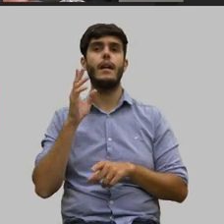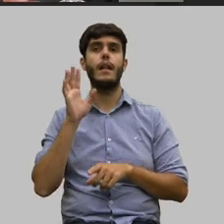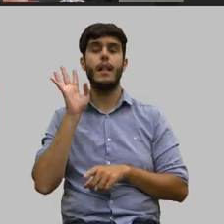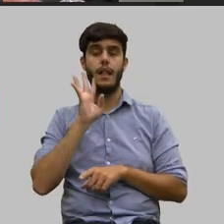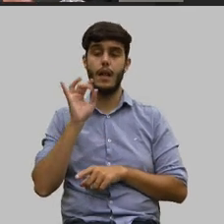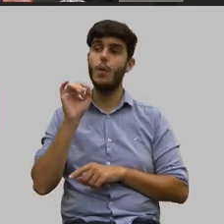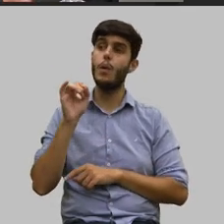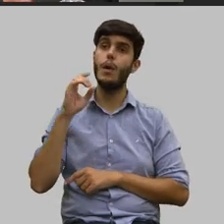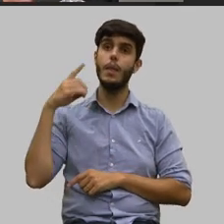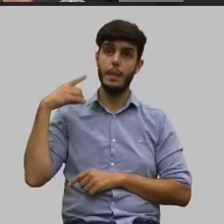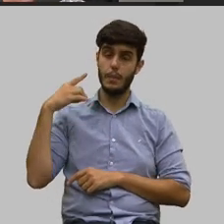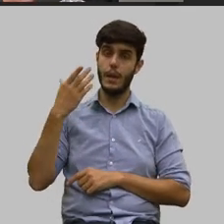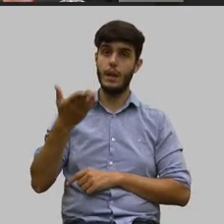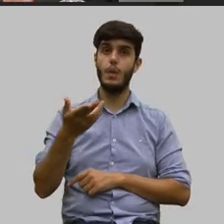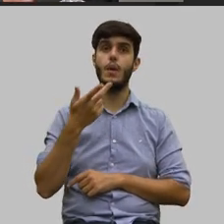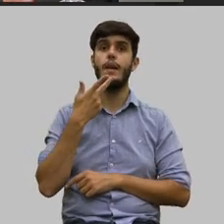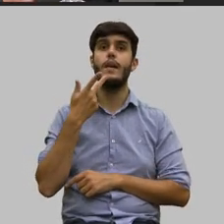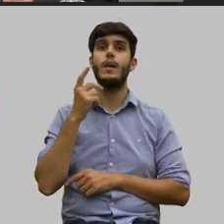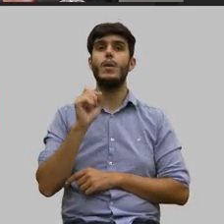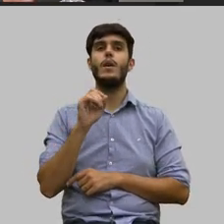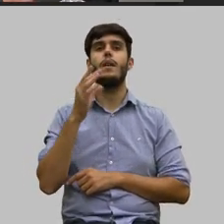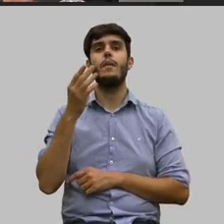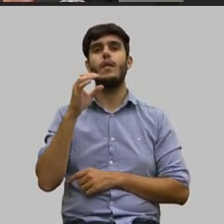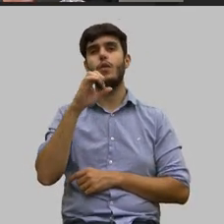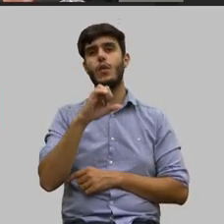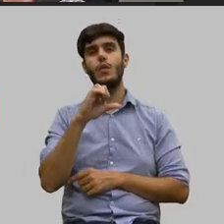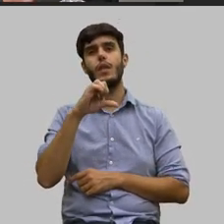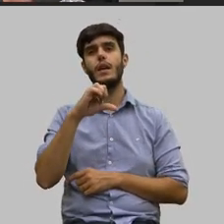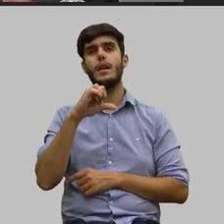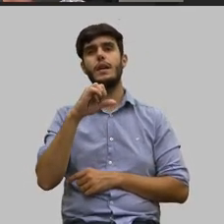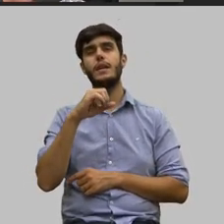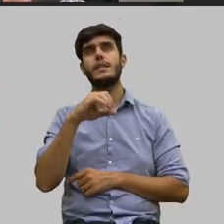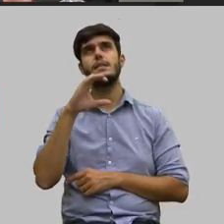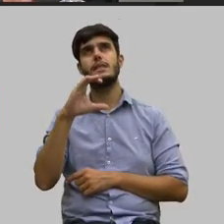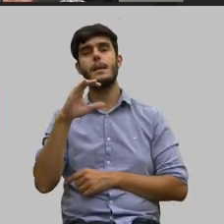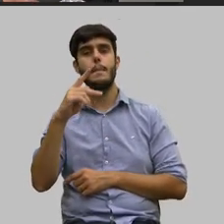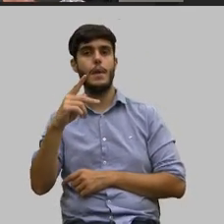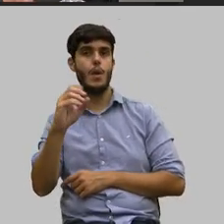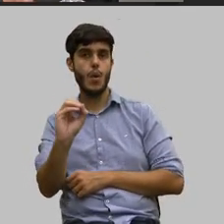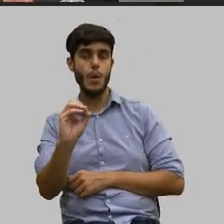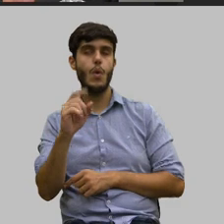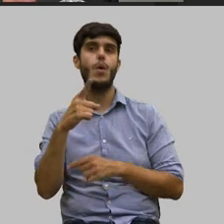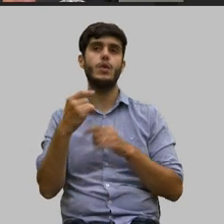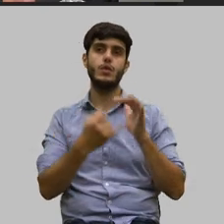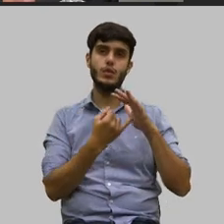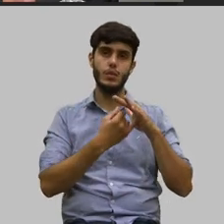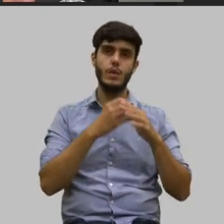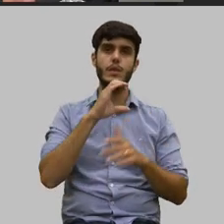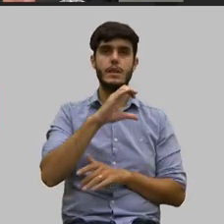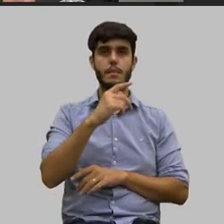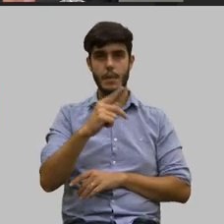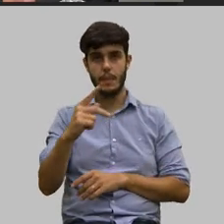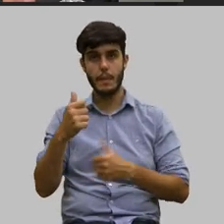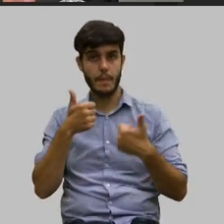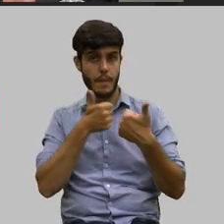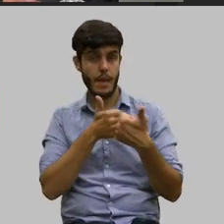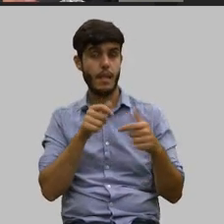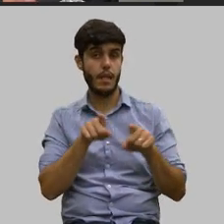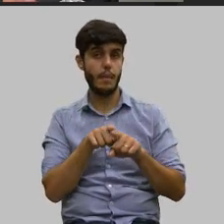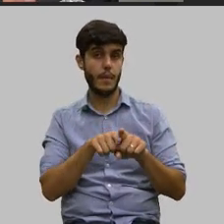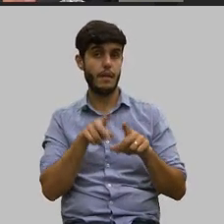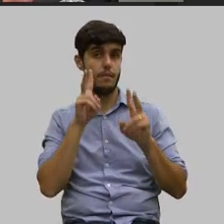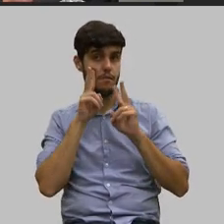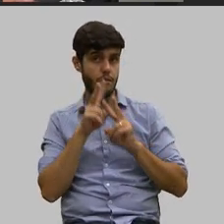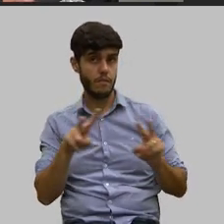tem já vou para nona CPO na instituição e acompanhando de perto a CPP hoje nós temos por exemplo um Claro